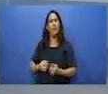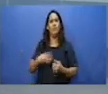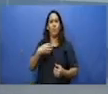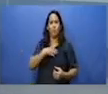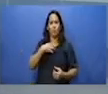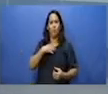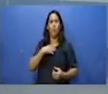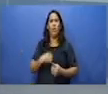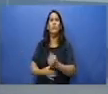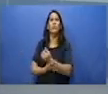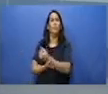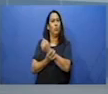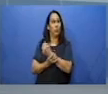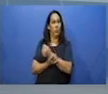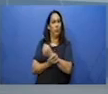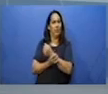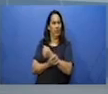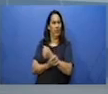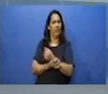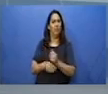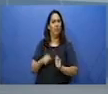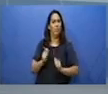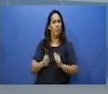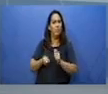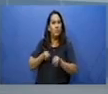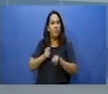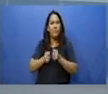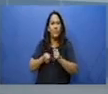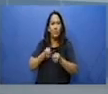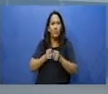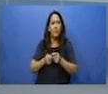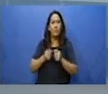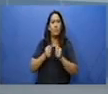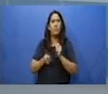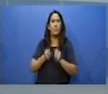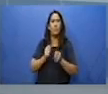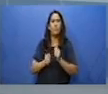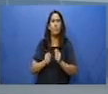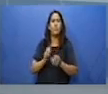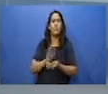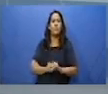nossa primeira notícia sobre o mundo. E agora,